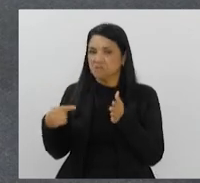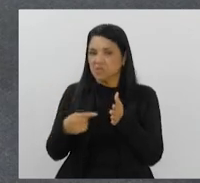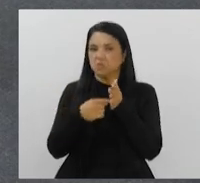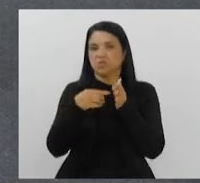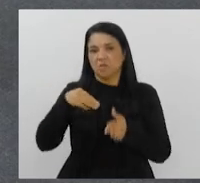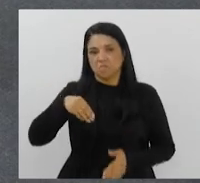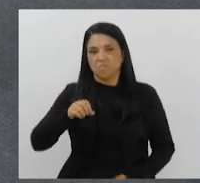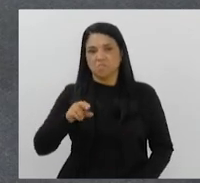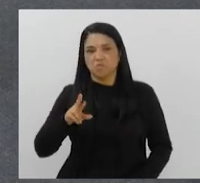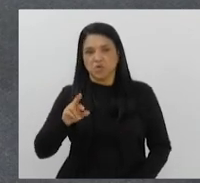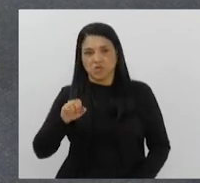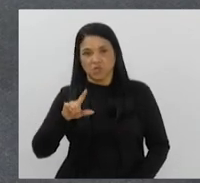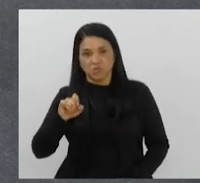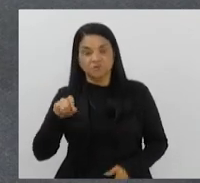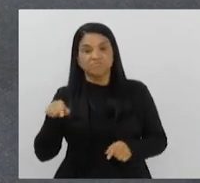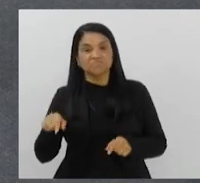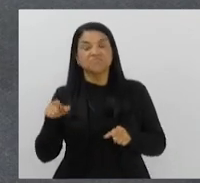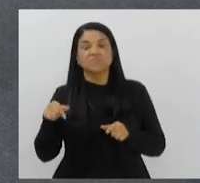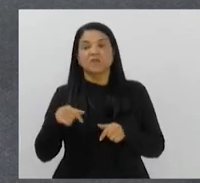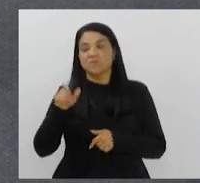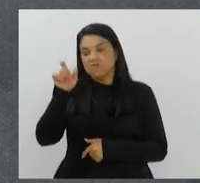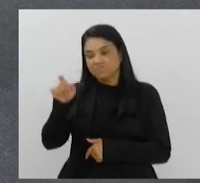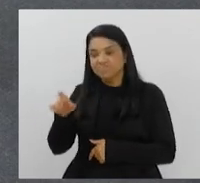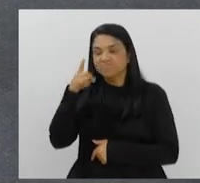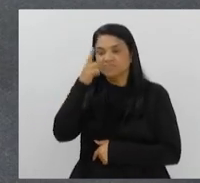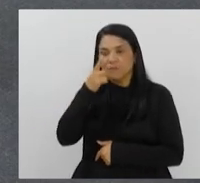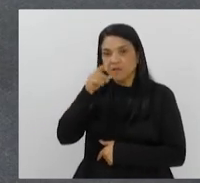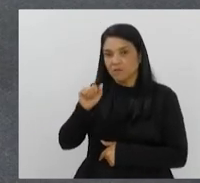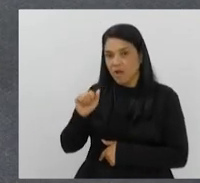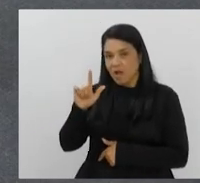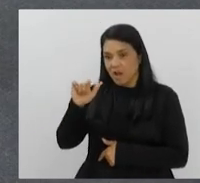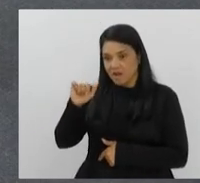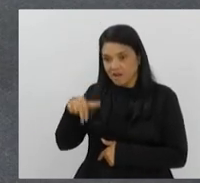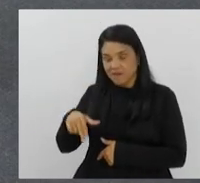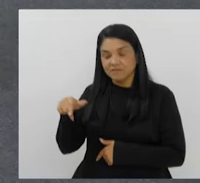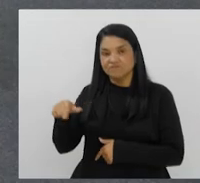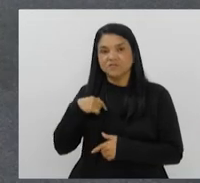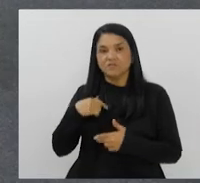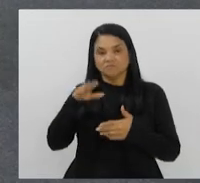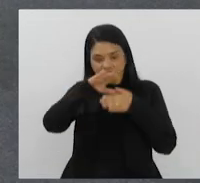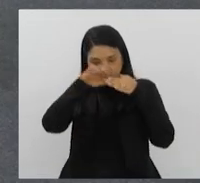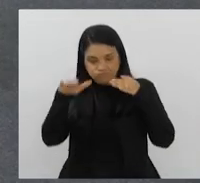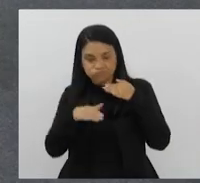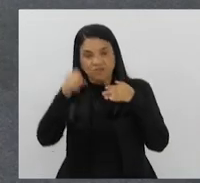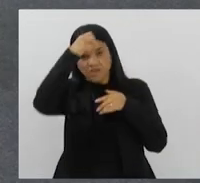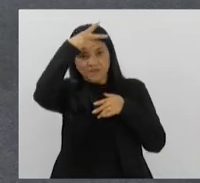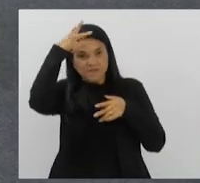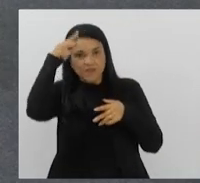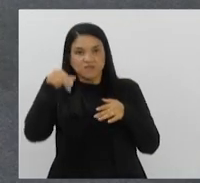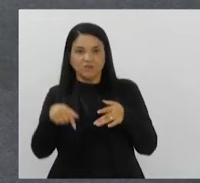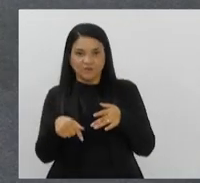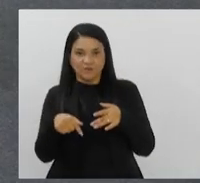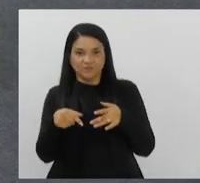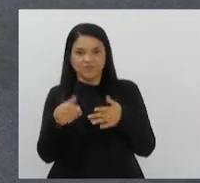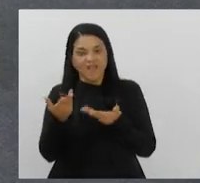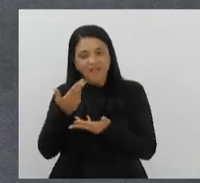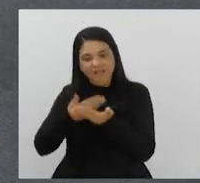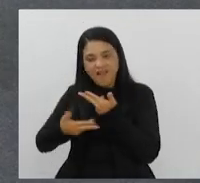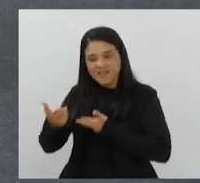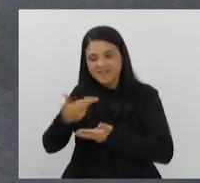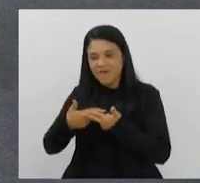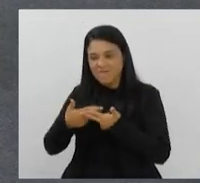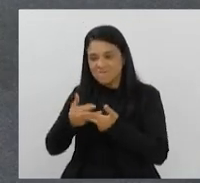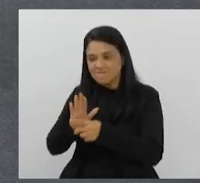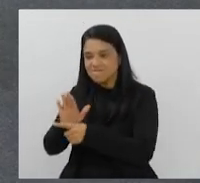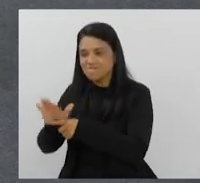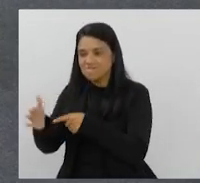vezes as câmaras municipais acabam ficando subservientes ao executivo, ao prefeito. Vivem aquela relação promíscua do toma lá, da